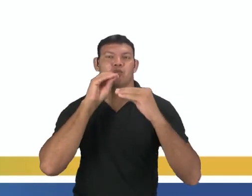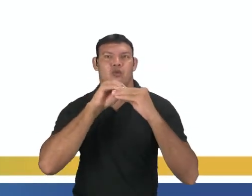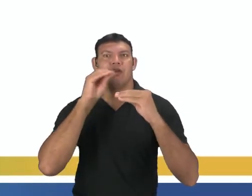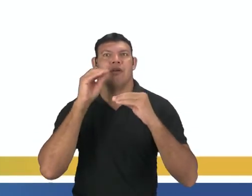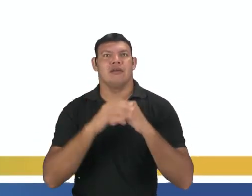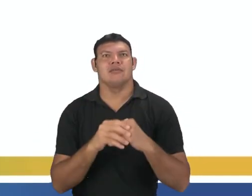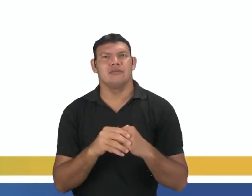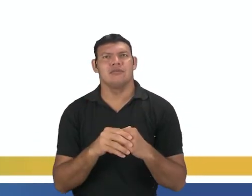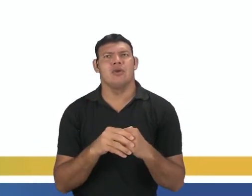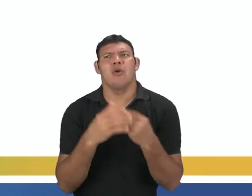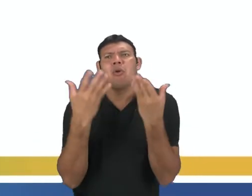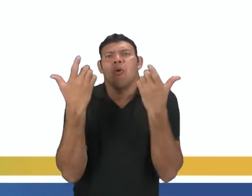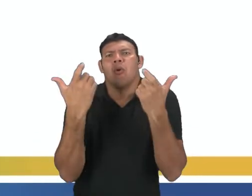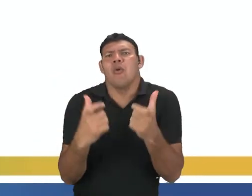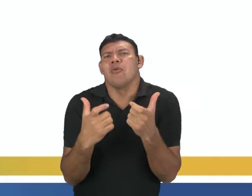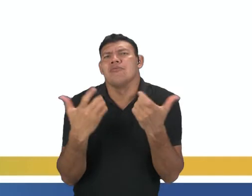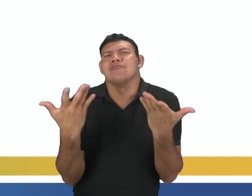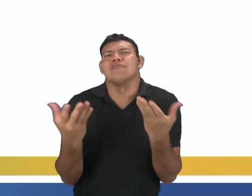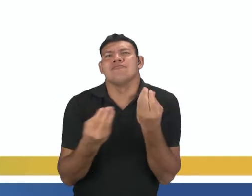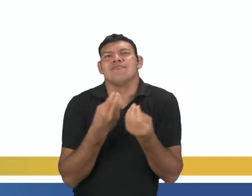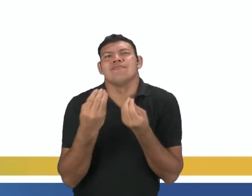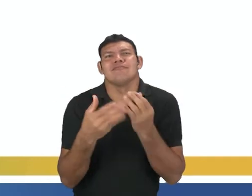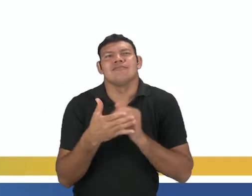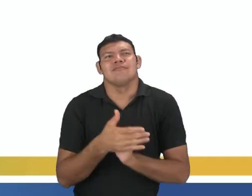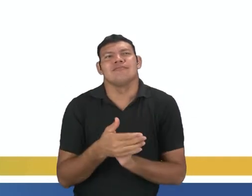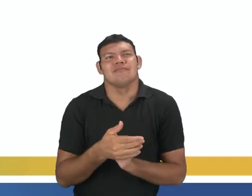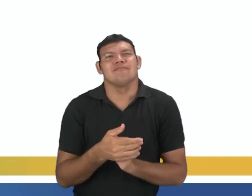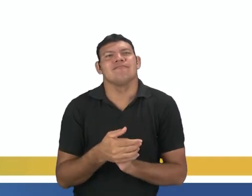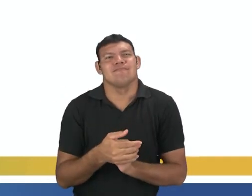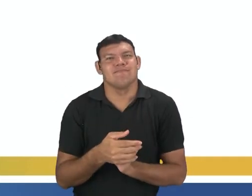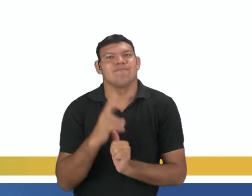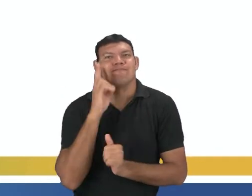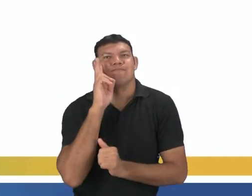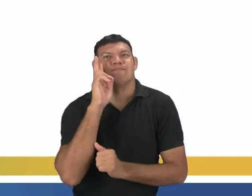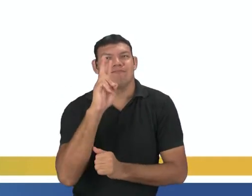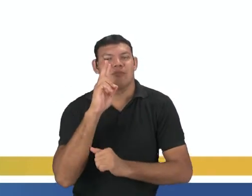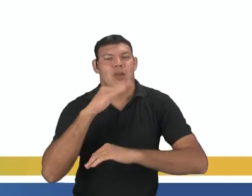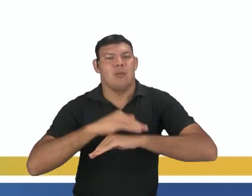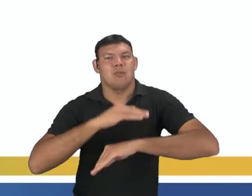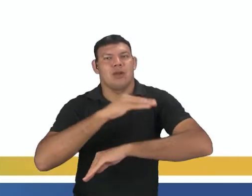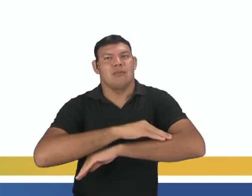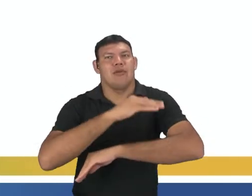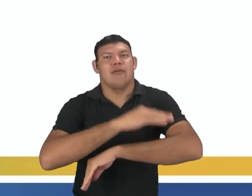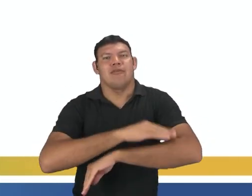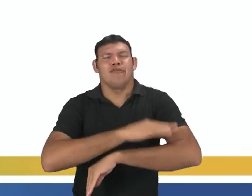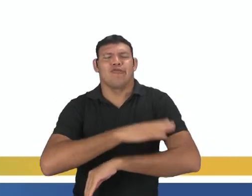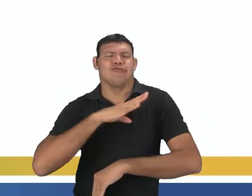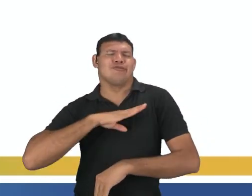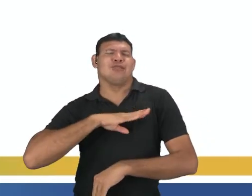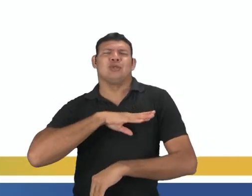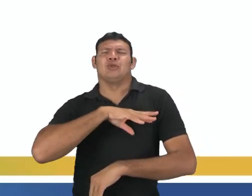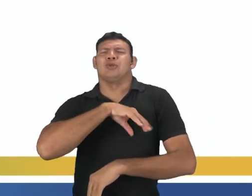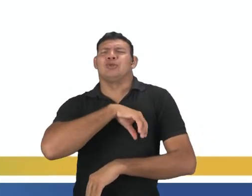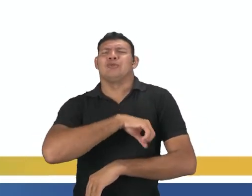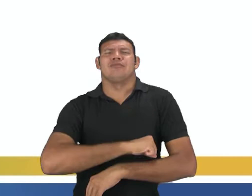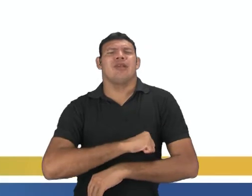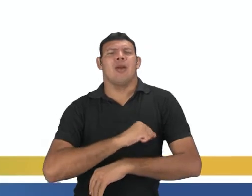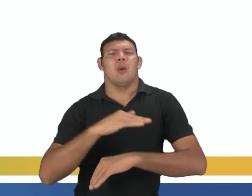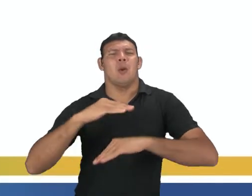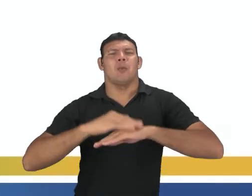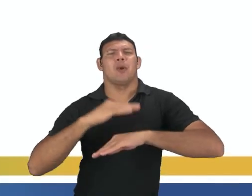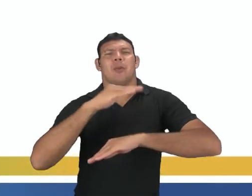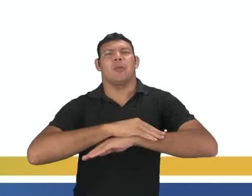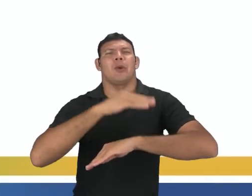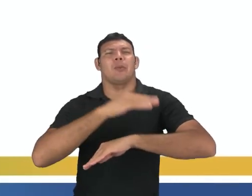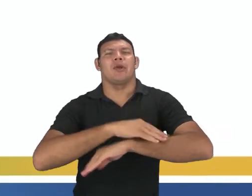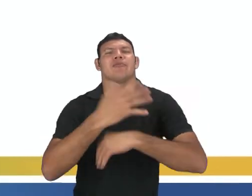Agora, onde Nina está? Lá se vê o sapo apaixonado, suspirando pela